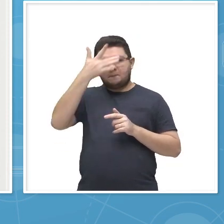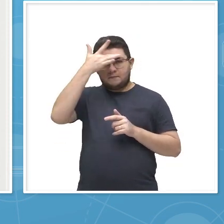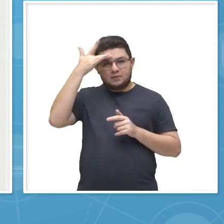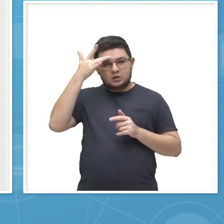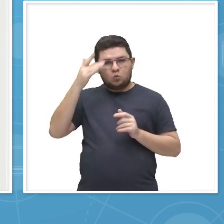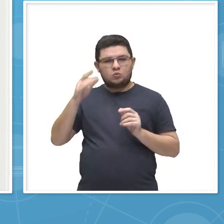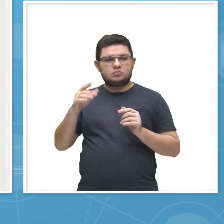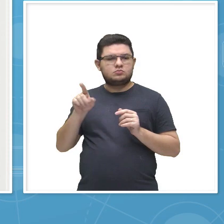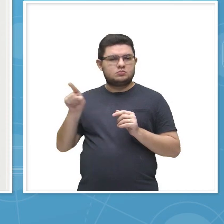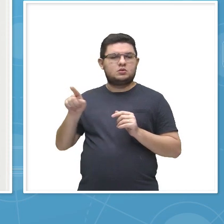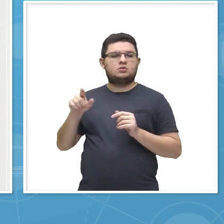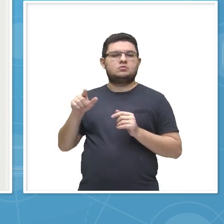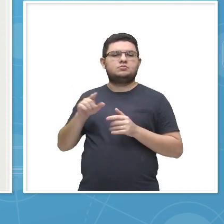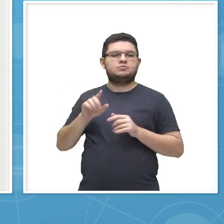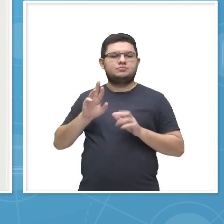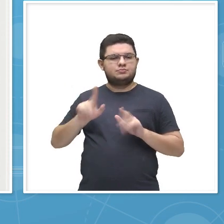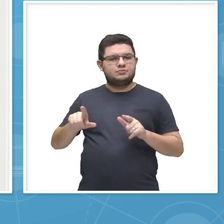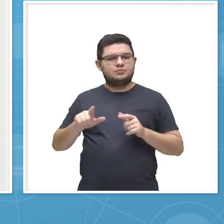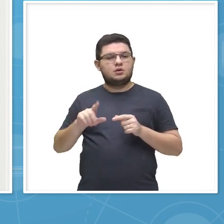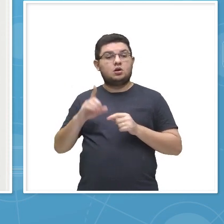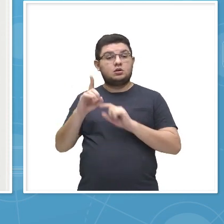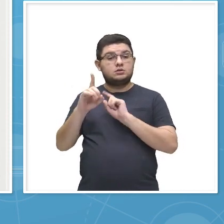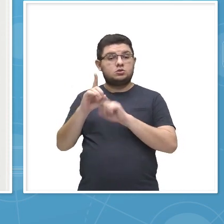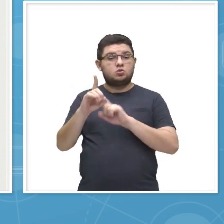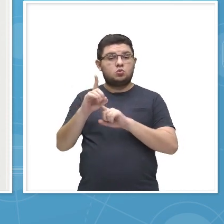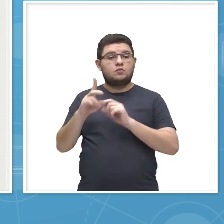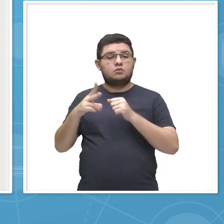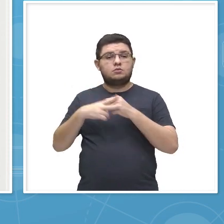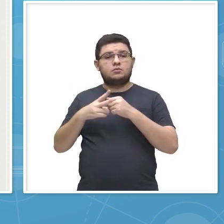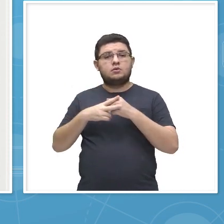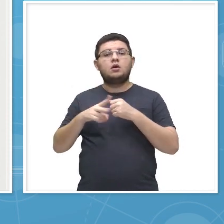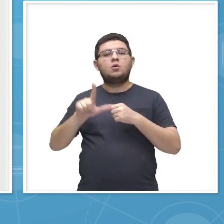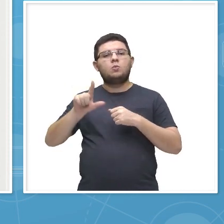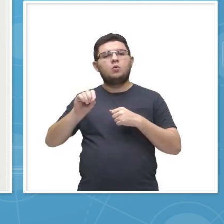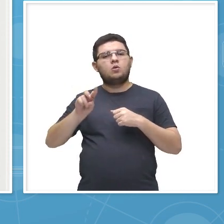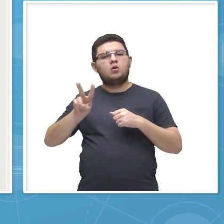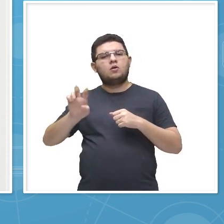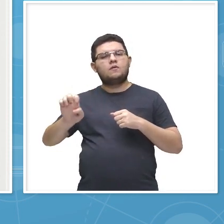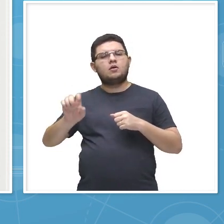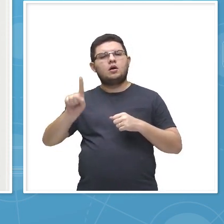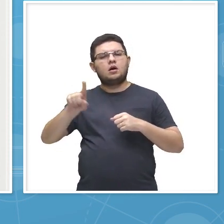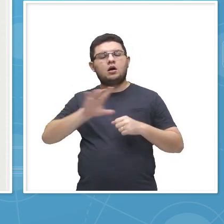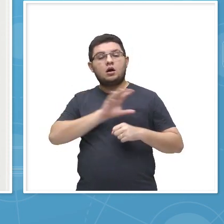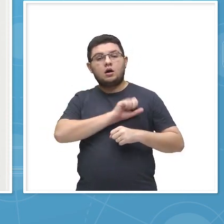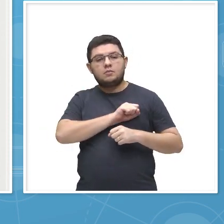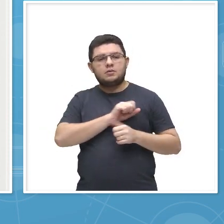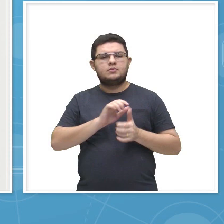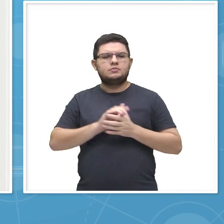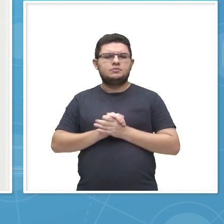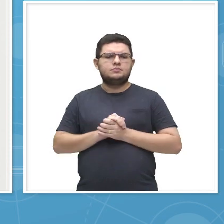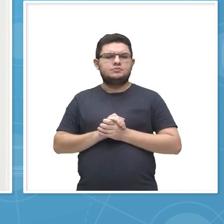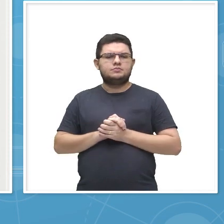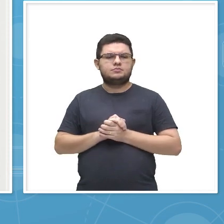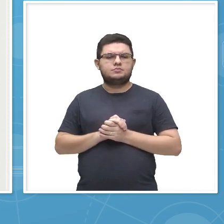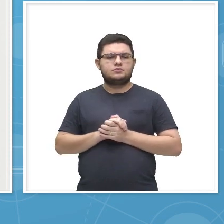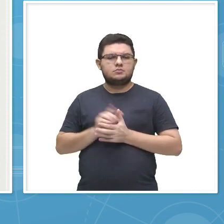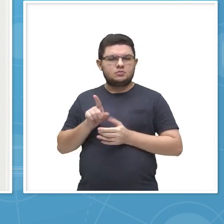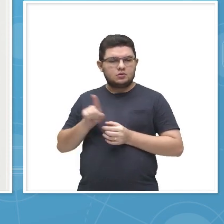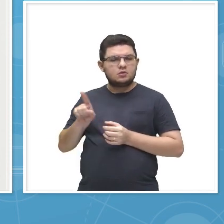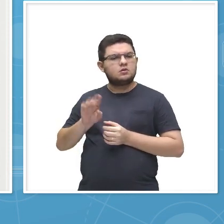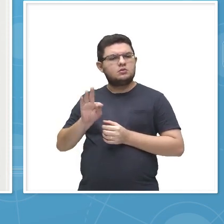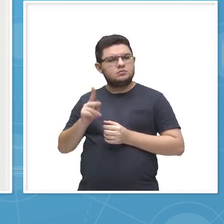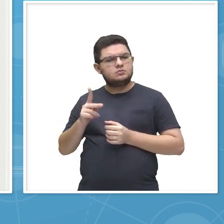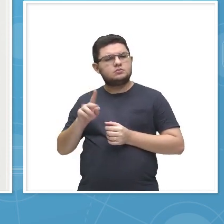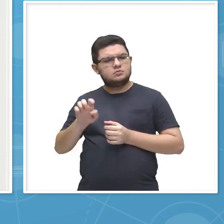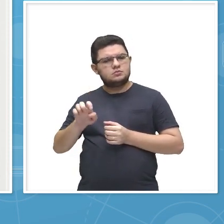você A Laura disse o verbo lol amar vem logo chegou o blog mas gosto